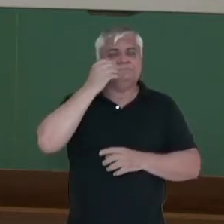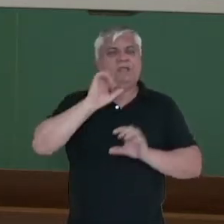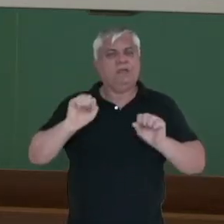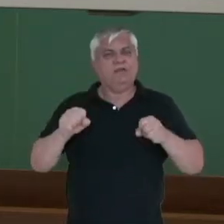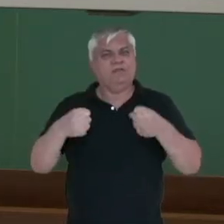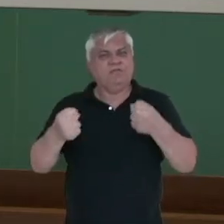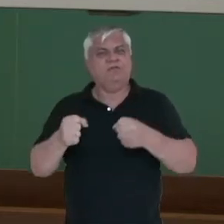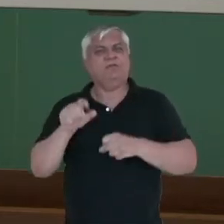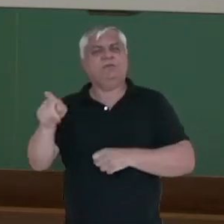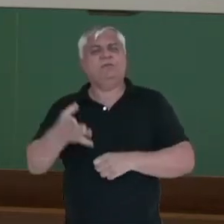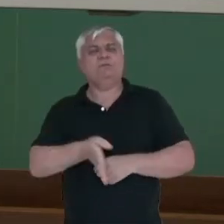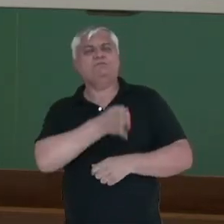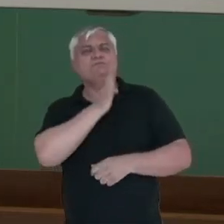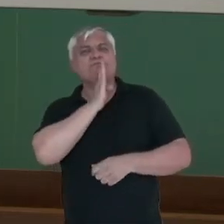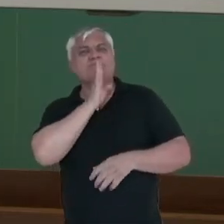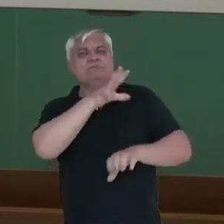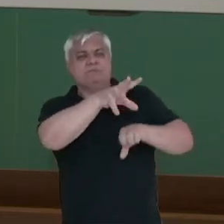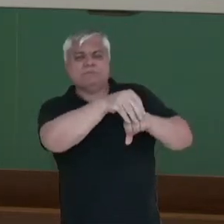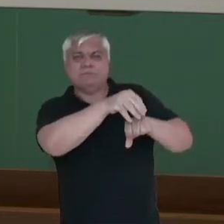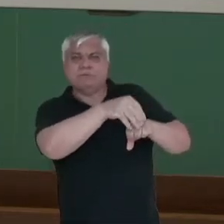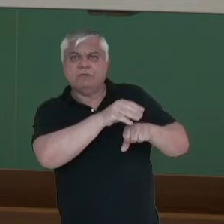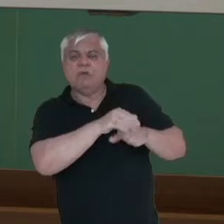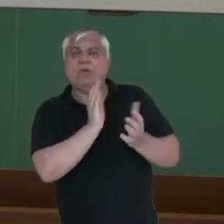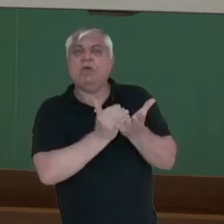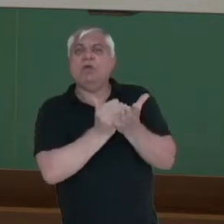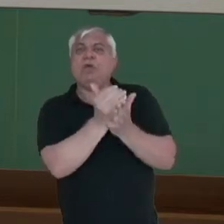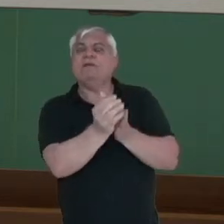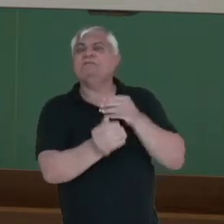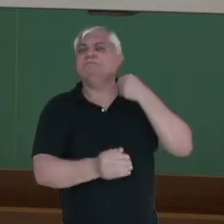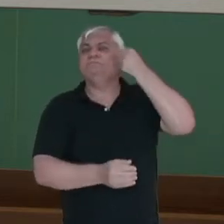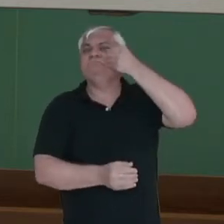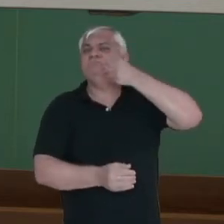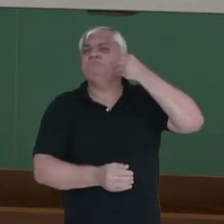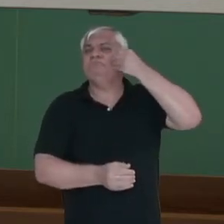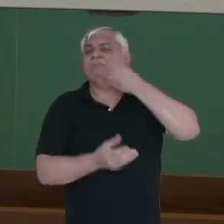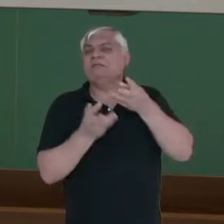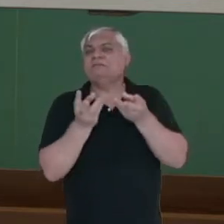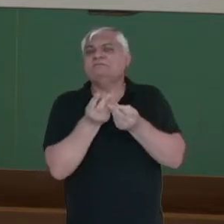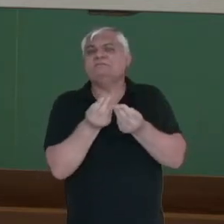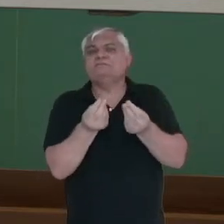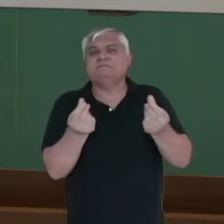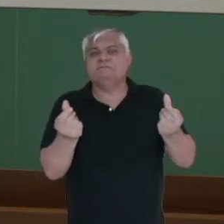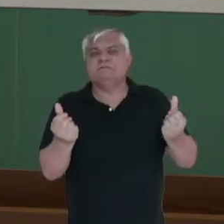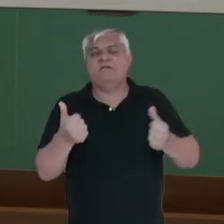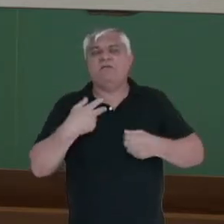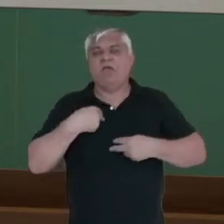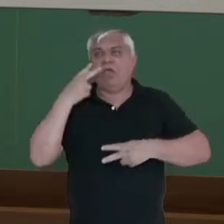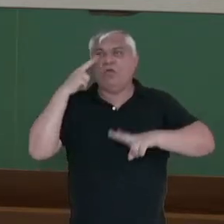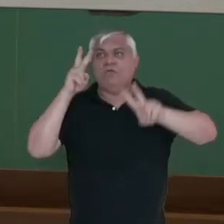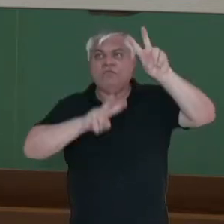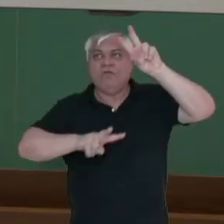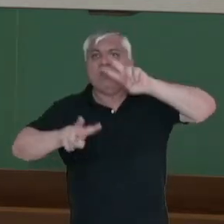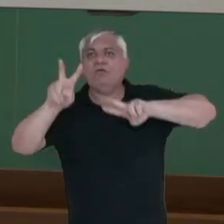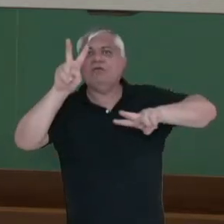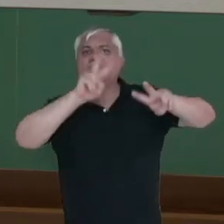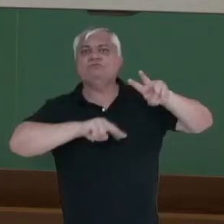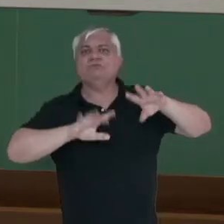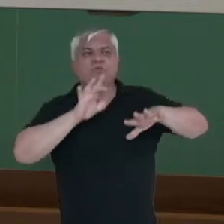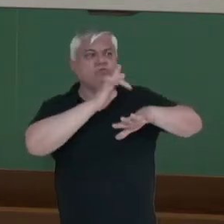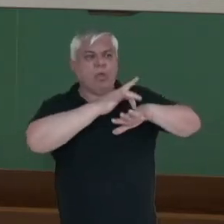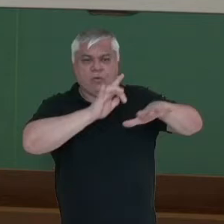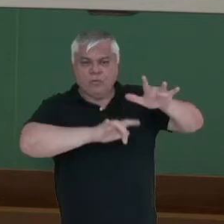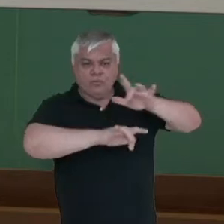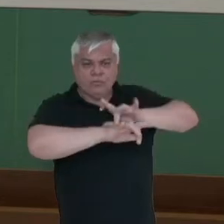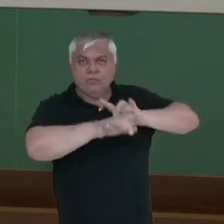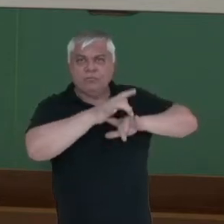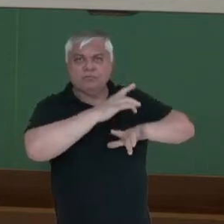que o conhecimento começa nas experiências sensíveis. Aquilo que eu vejo, aquilo que eu toco,